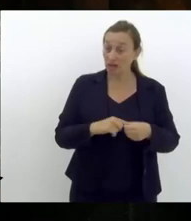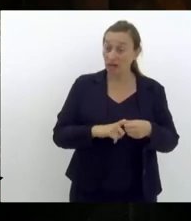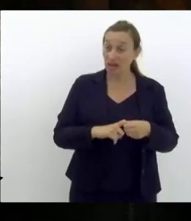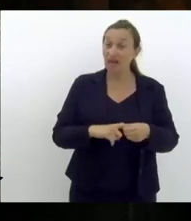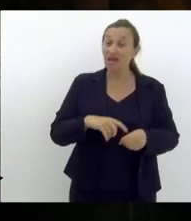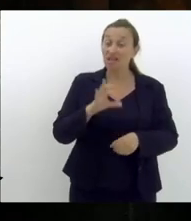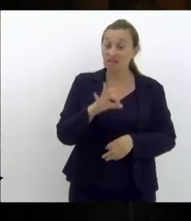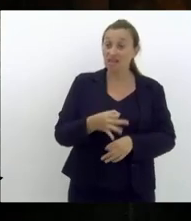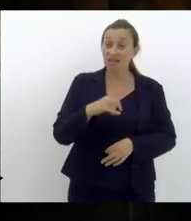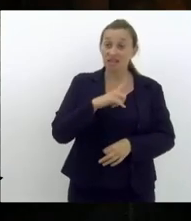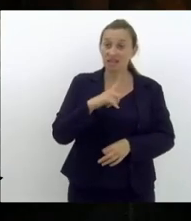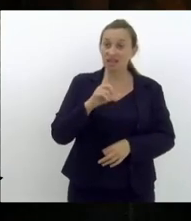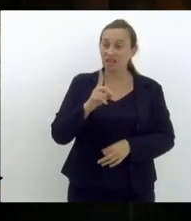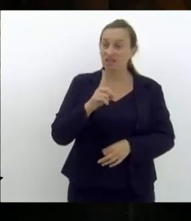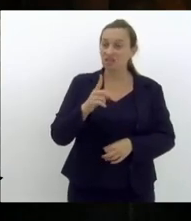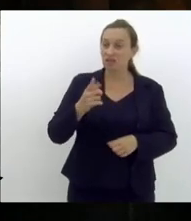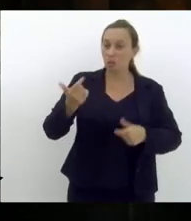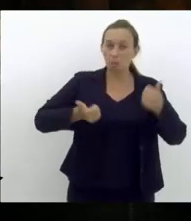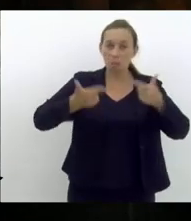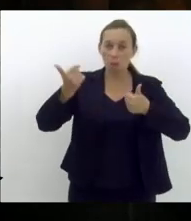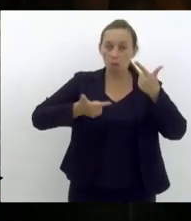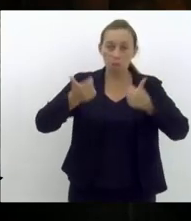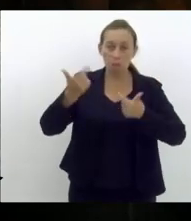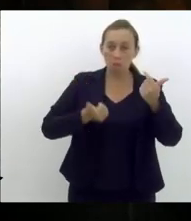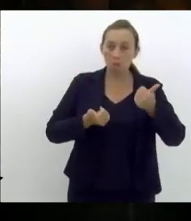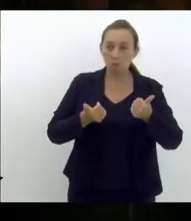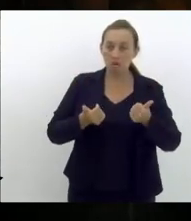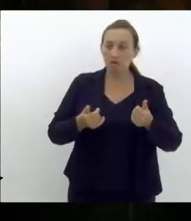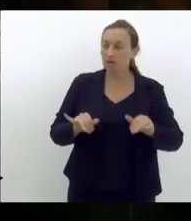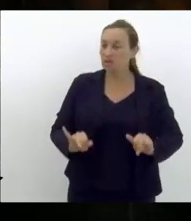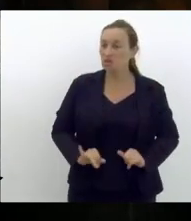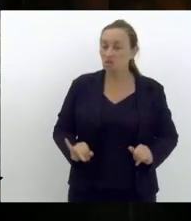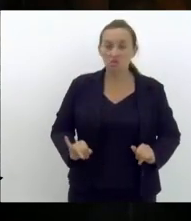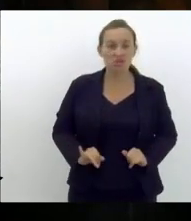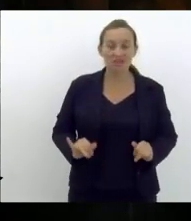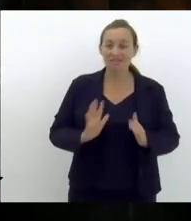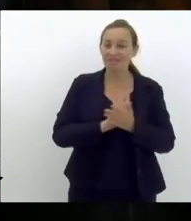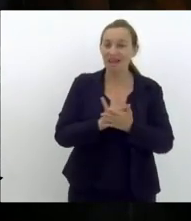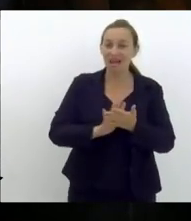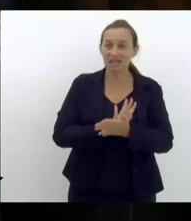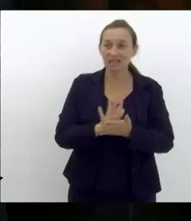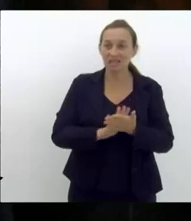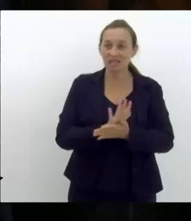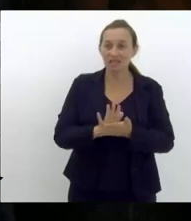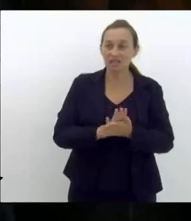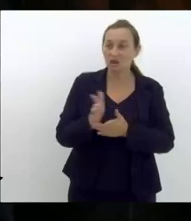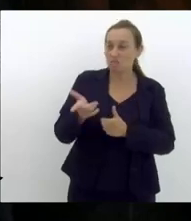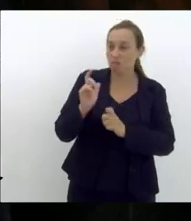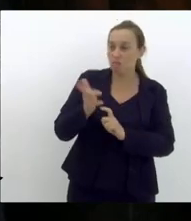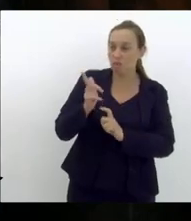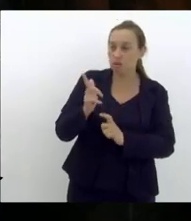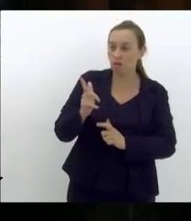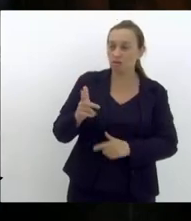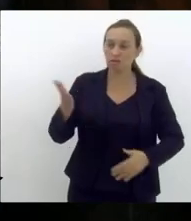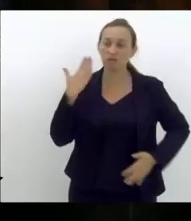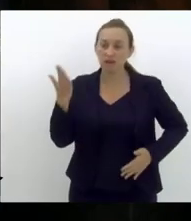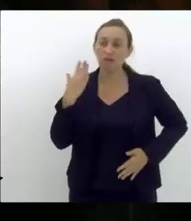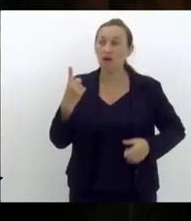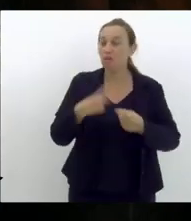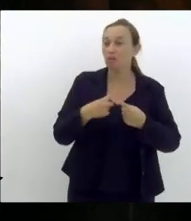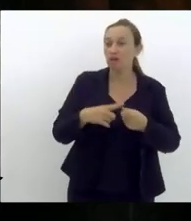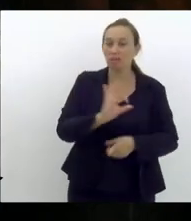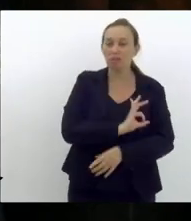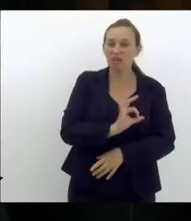certeza que não vão ser alvejados que não vão sofrer uma bala perdida do fuzil de um vagabundo porque a polícia